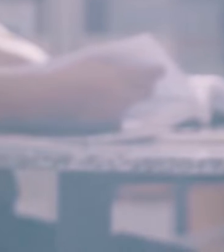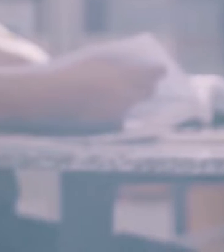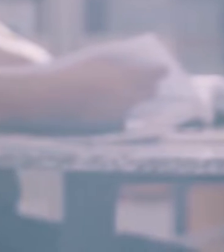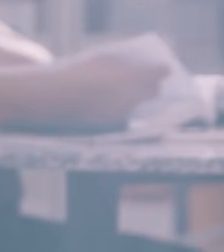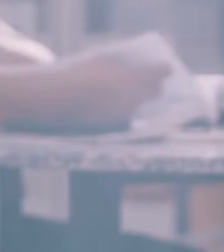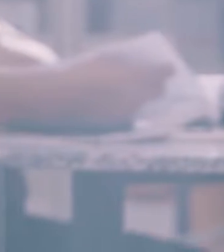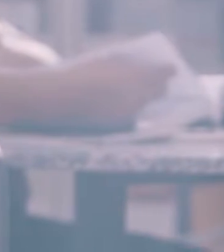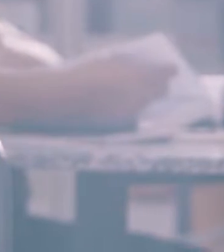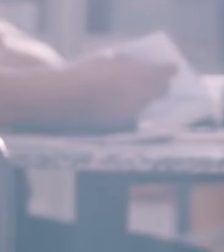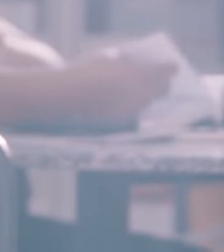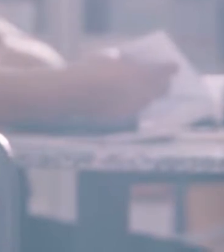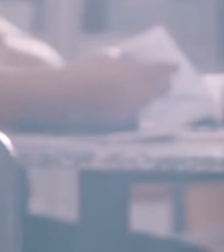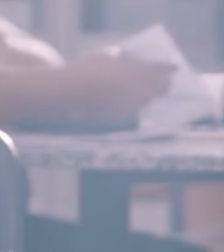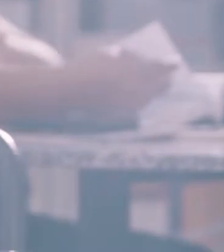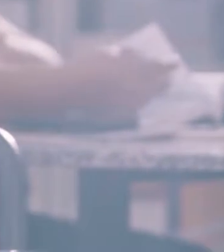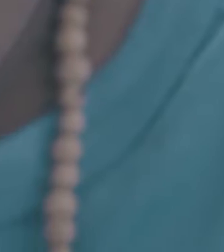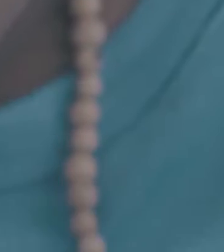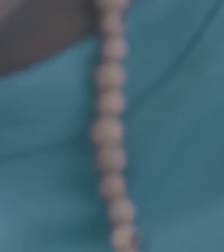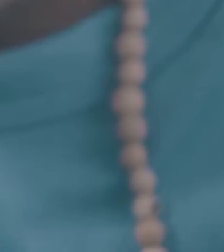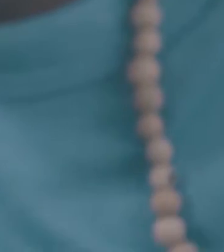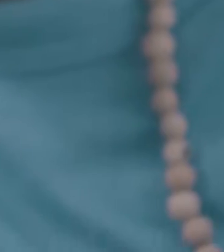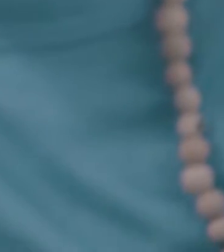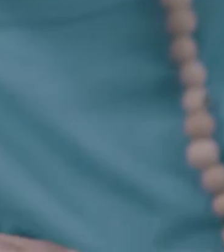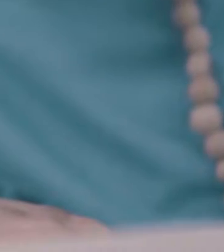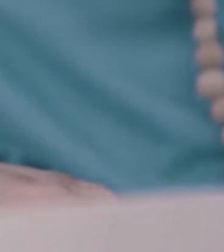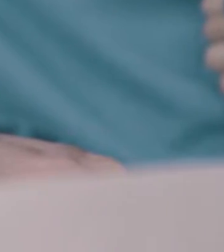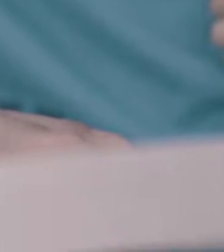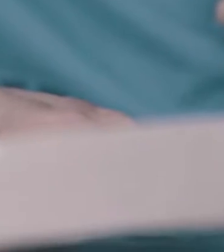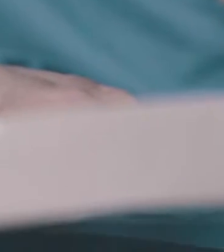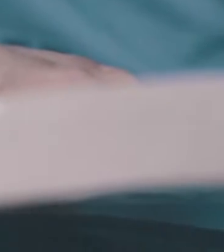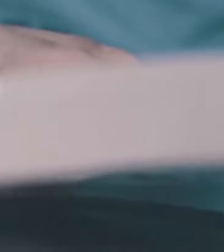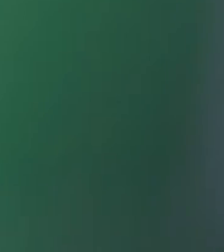Assembleia Legislativa do Caio.